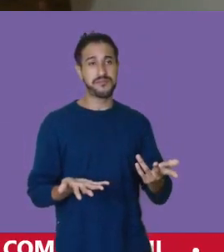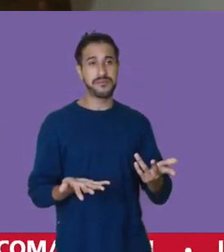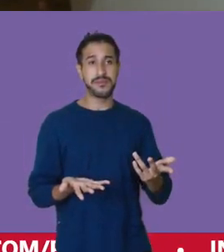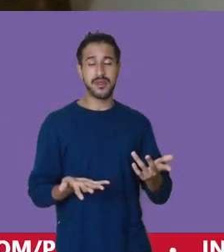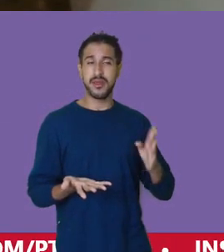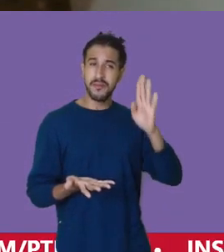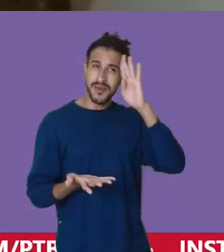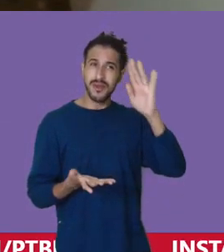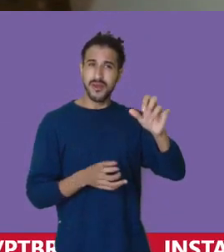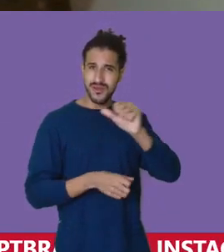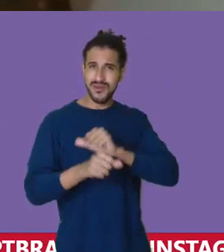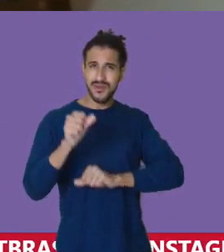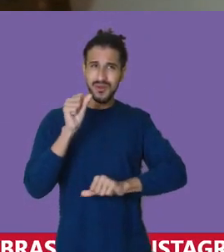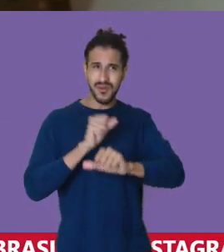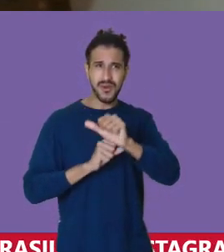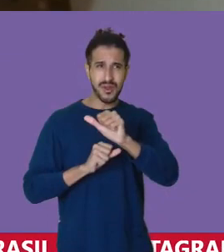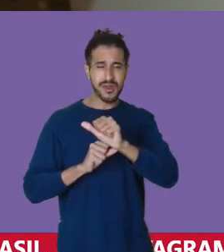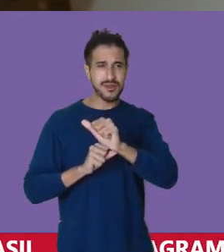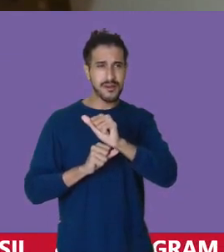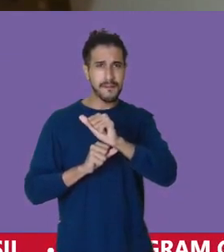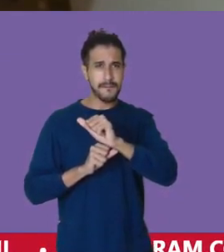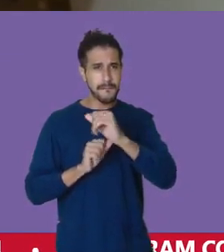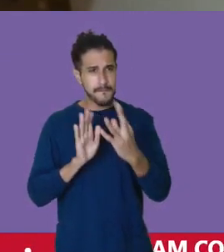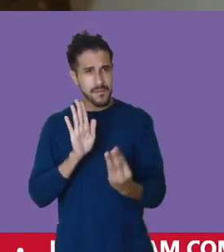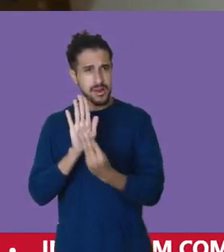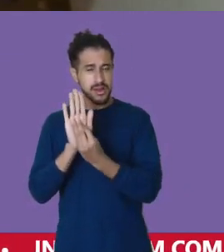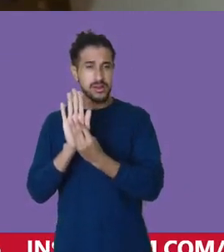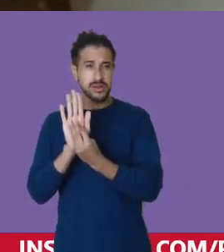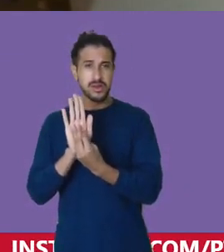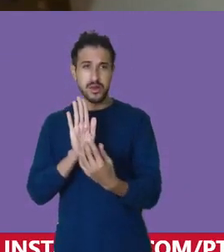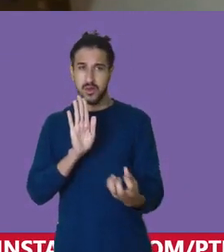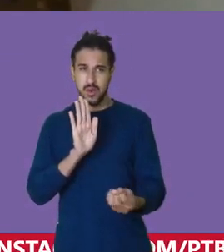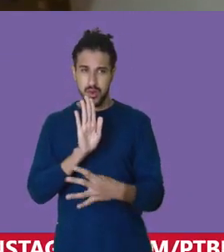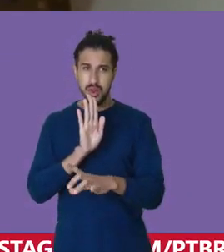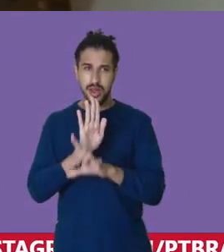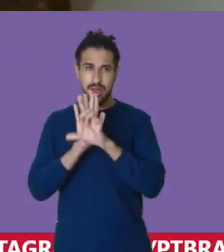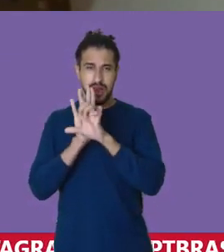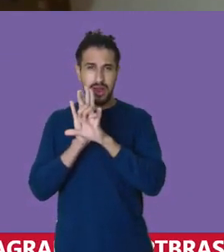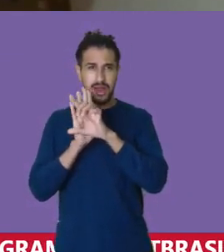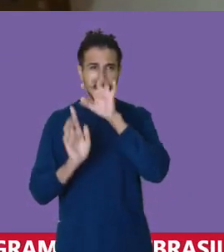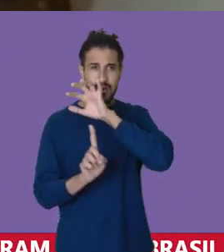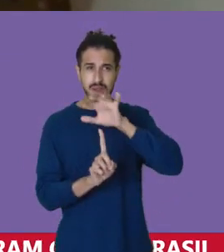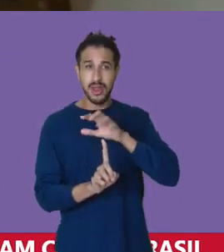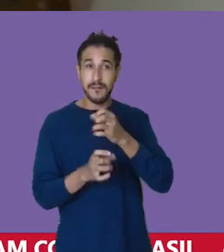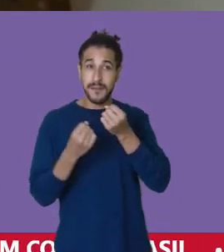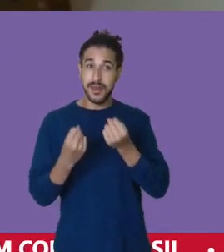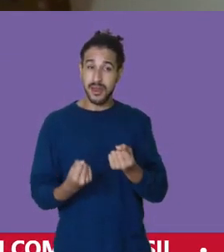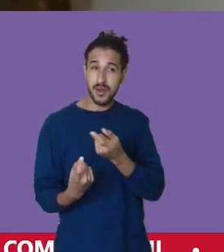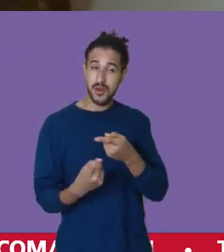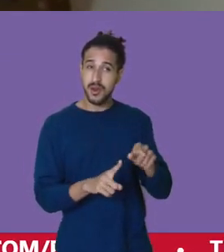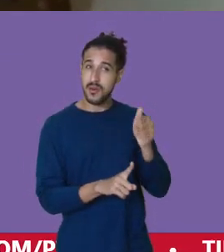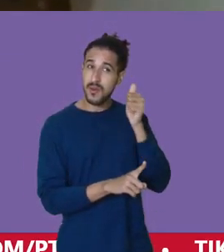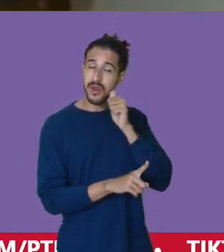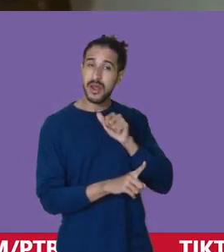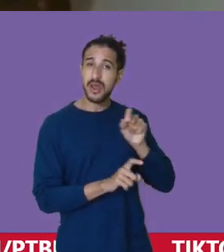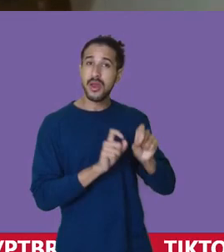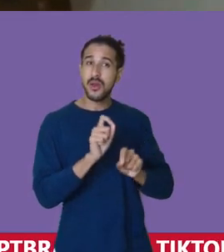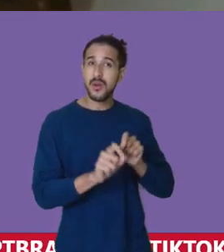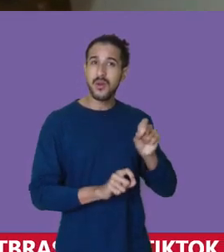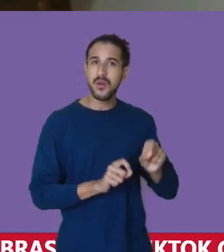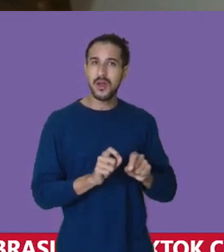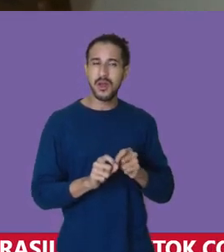principal alteração que foi incorporada aqui, que trouxe impacto, é